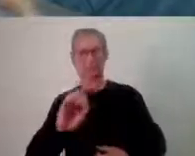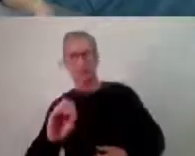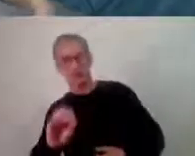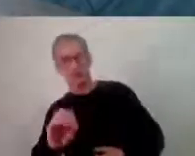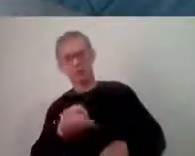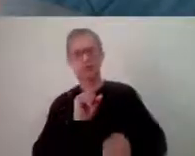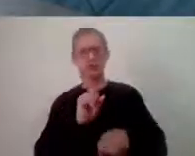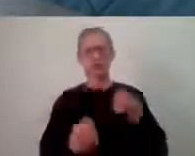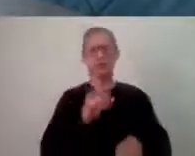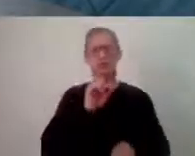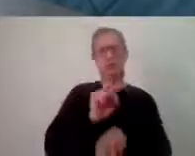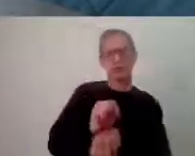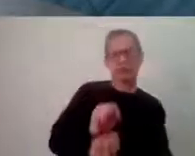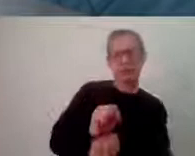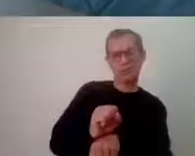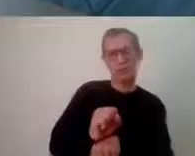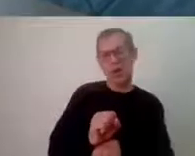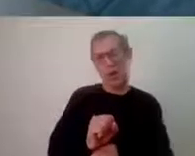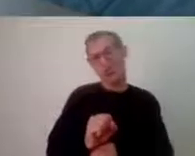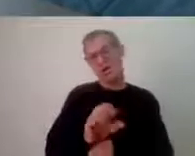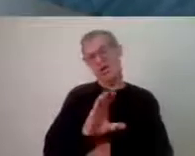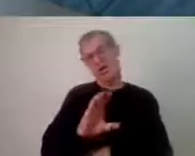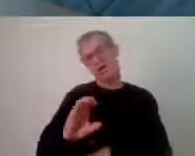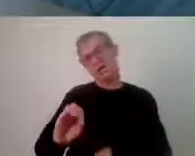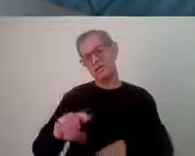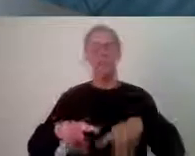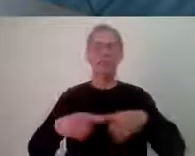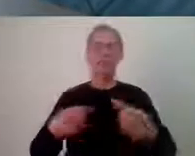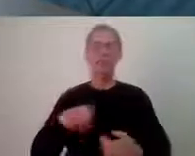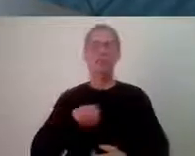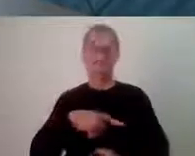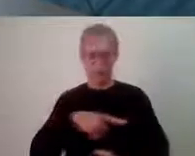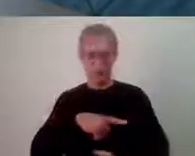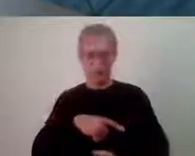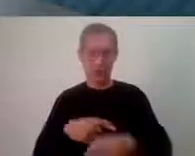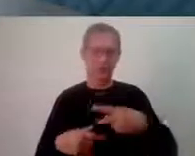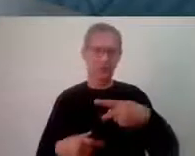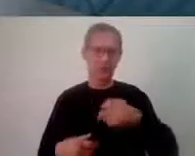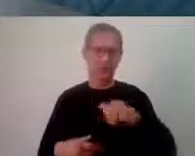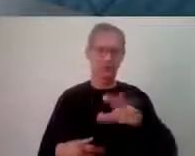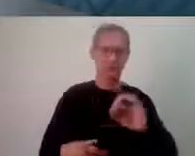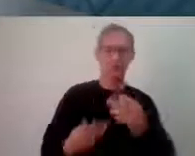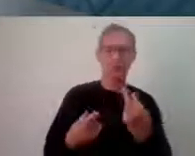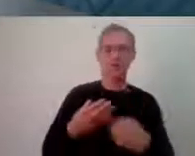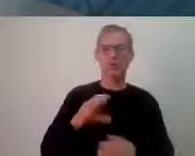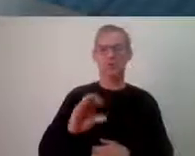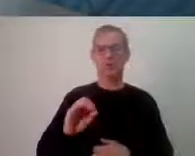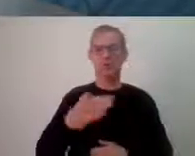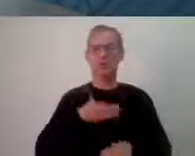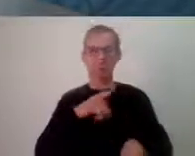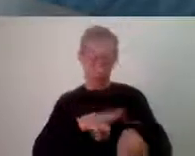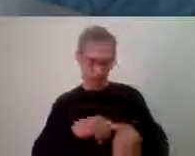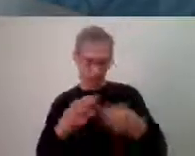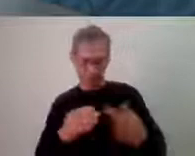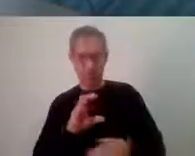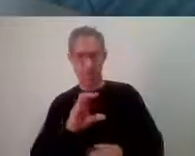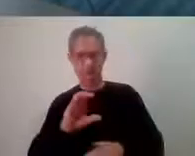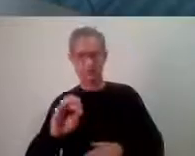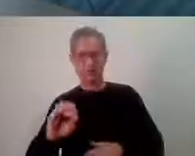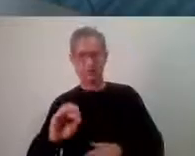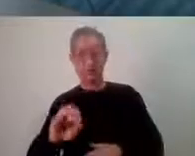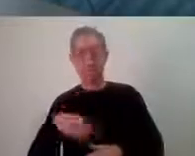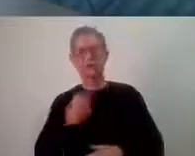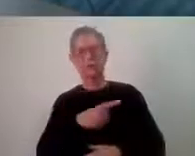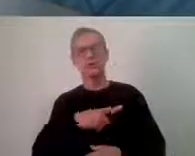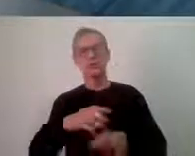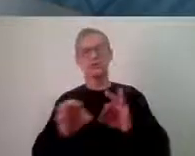está parado, ele está na posição zero. A partir disso, o que eu sei? Que a posição é igual a zero quando o meu tempo é igual a zero. E aí a